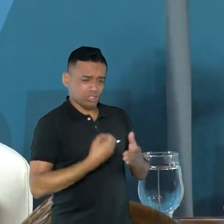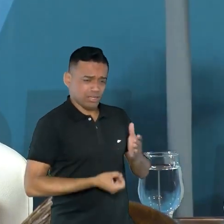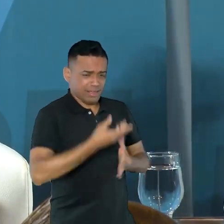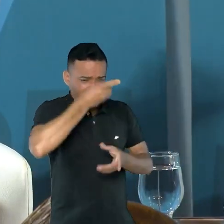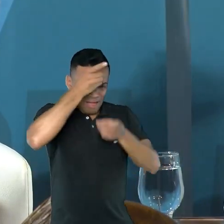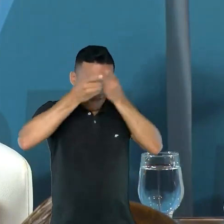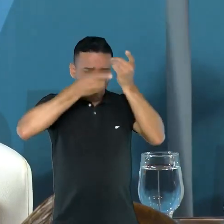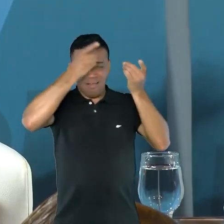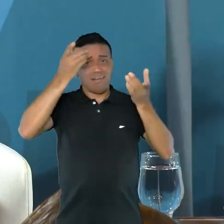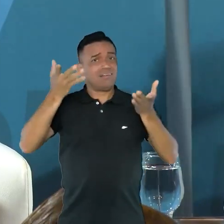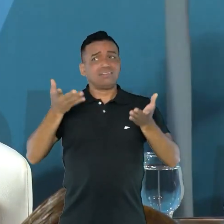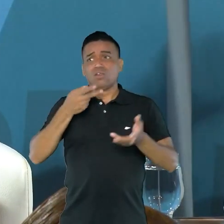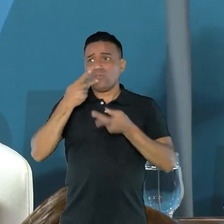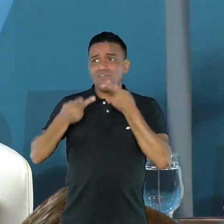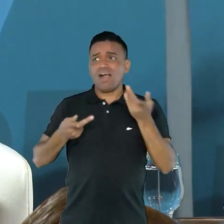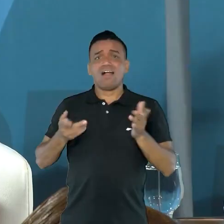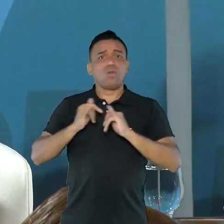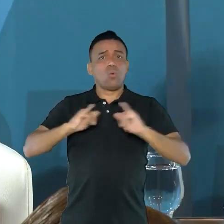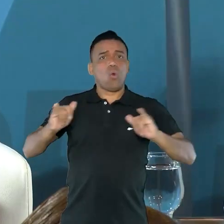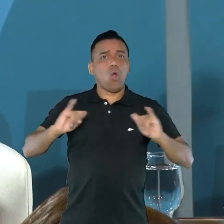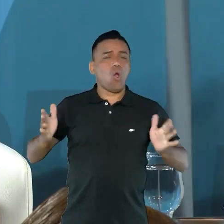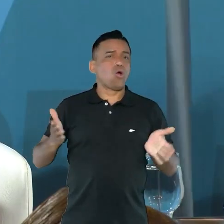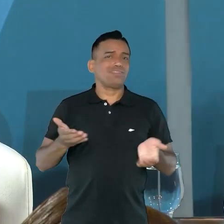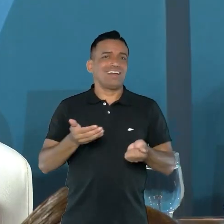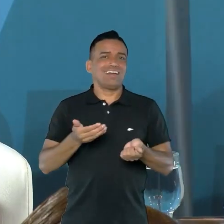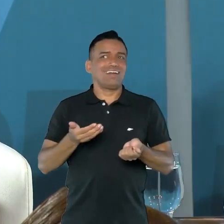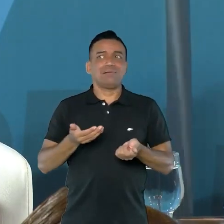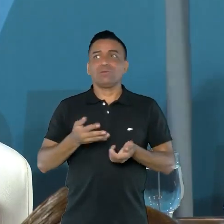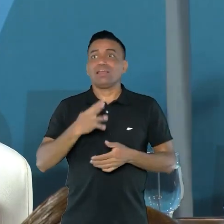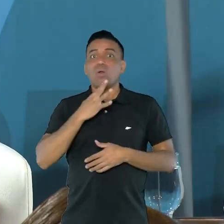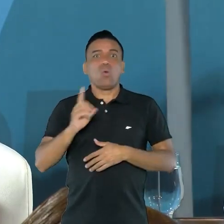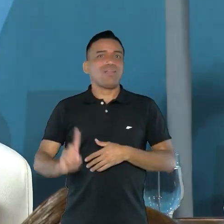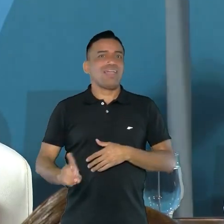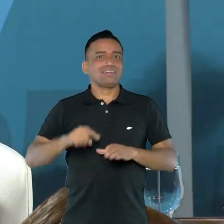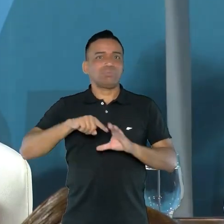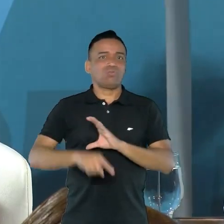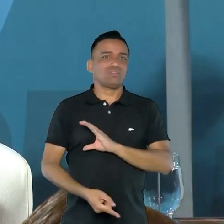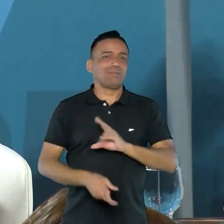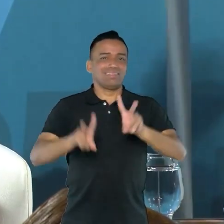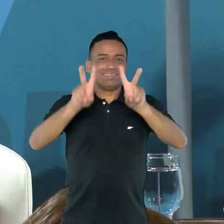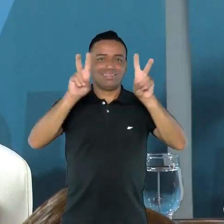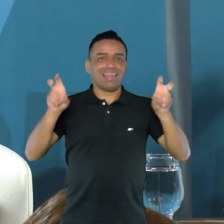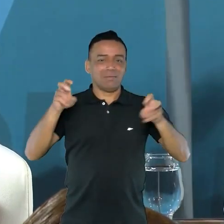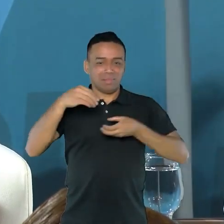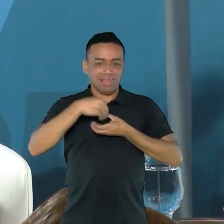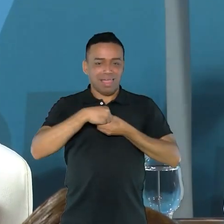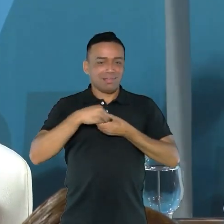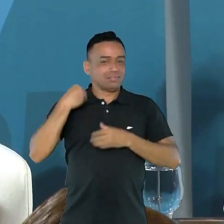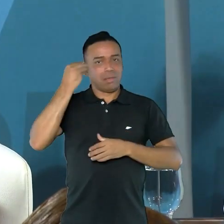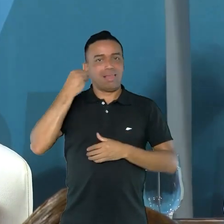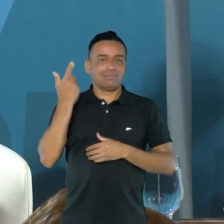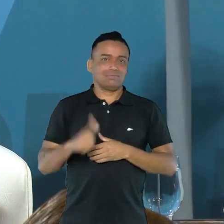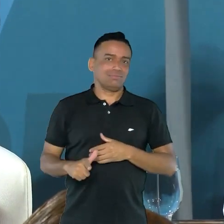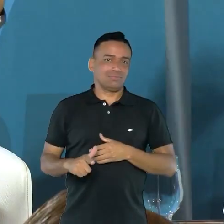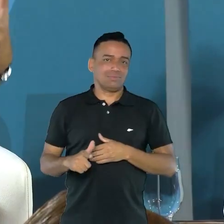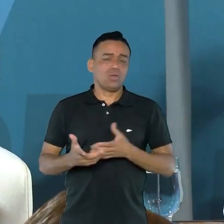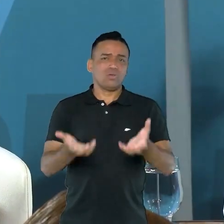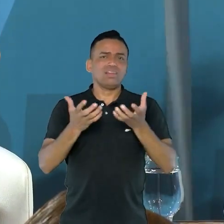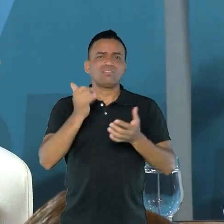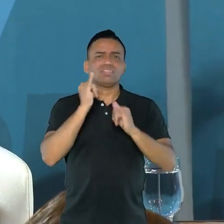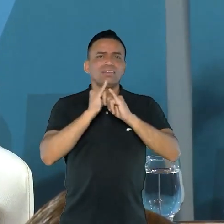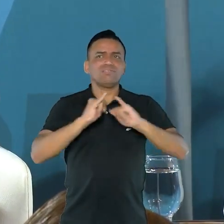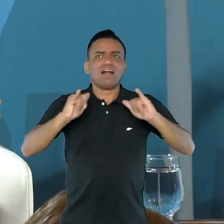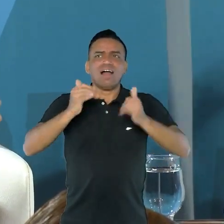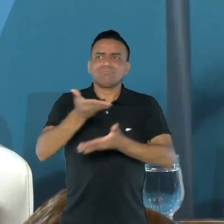não escreve, não diz daquilo, pelo menos não devia, daquilo que não conhece profundamente ou daquilo que não tem dentro de você. E eu queria que